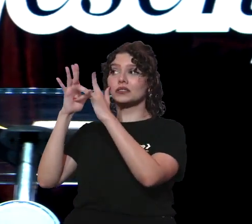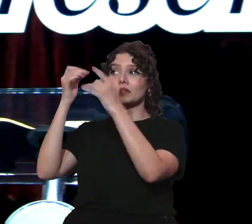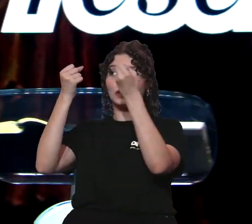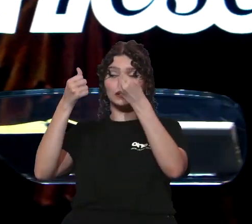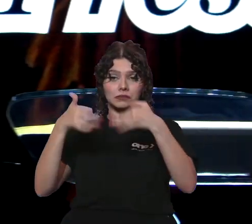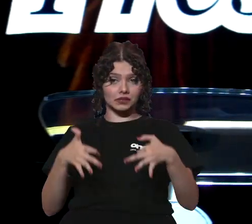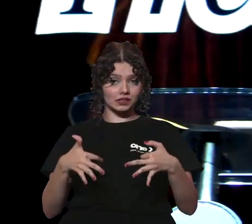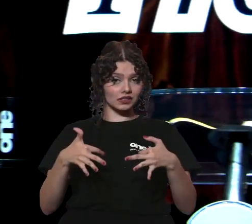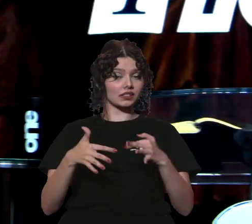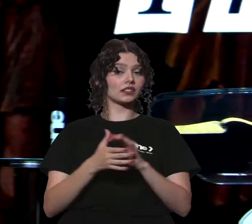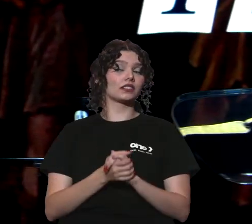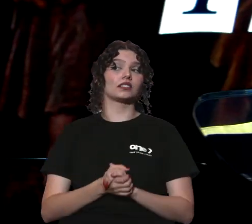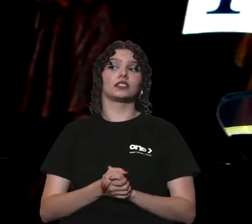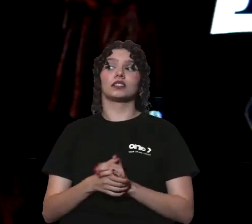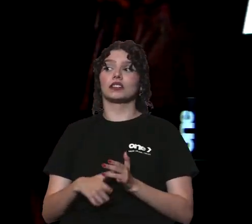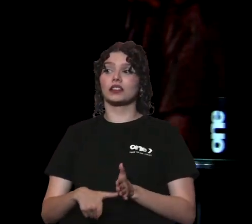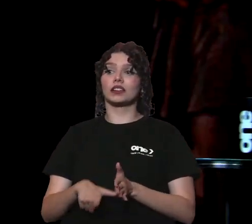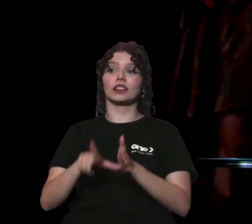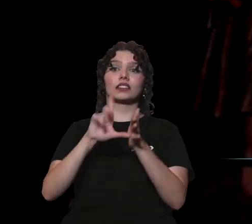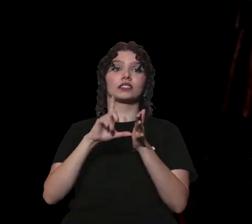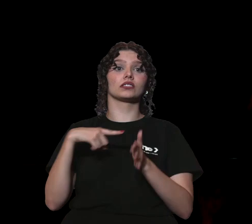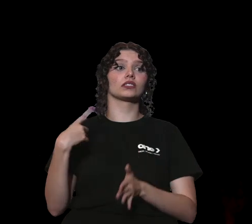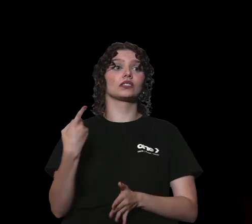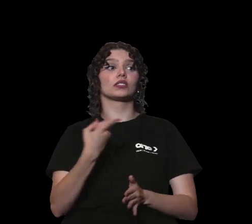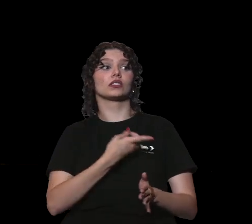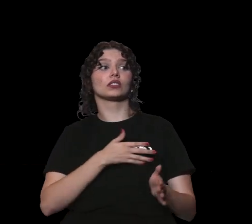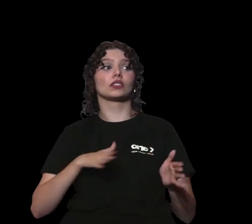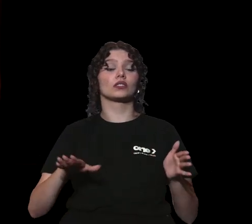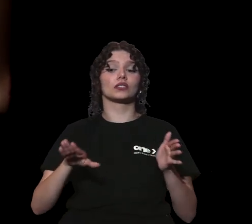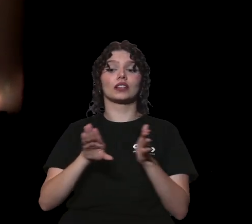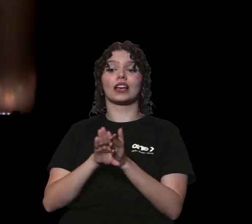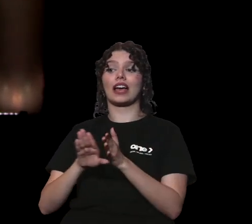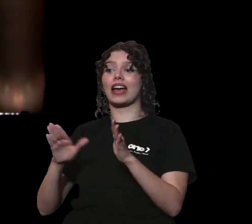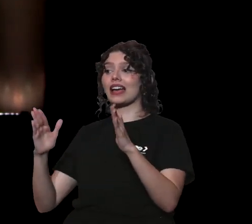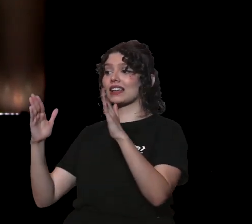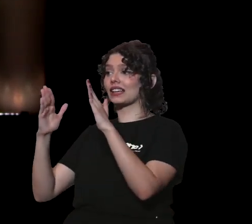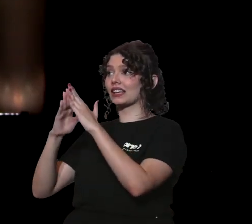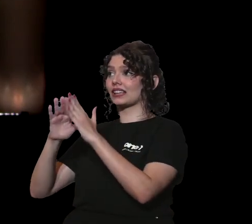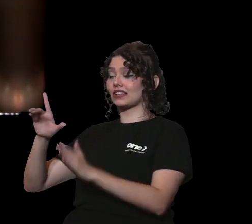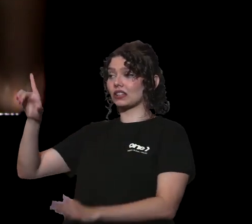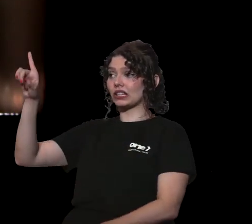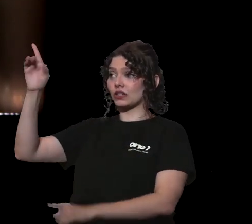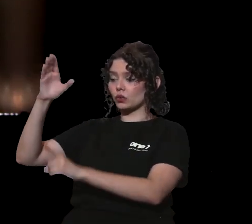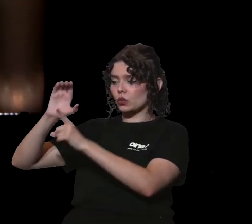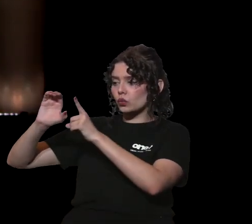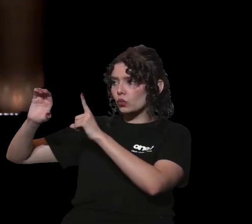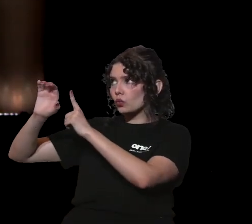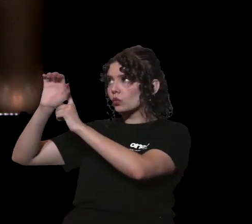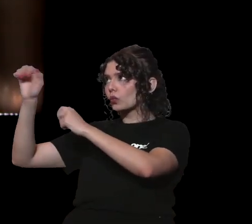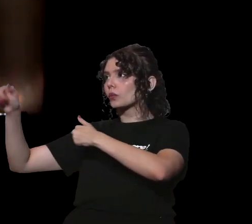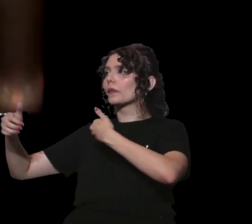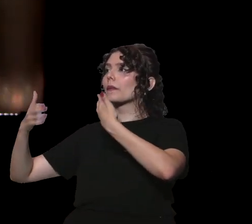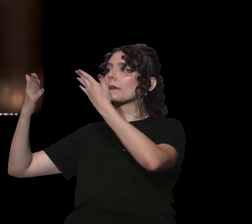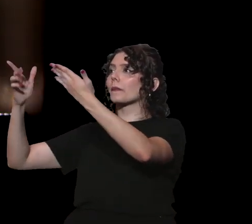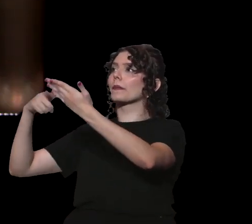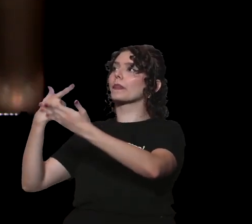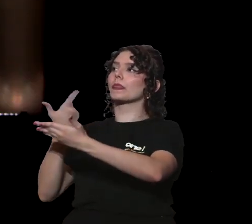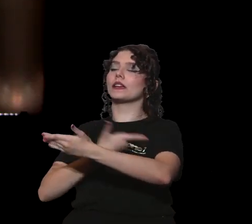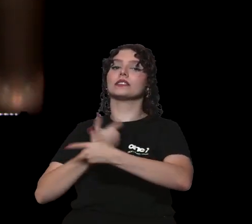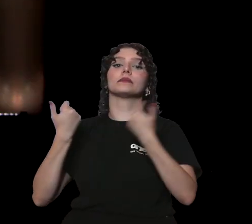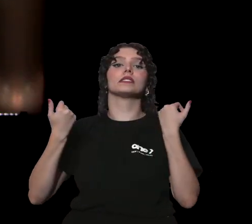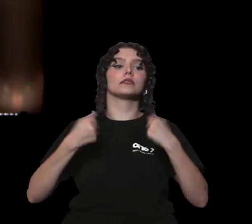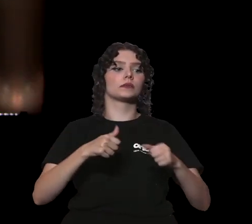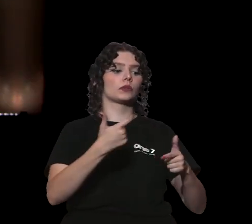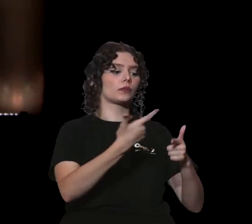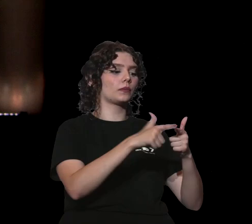diz que antes de nós chegarmos à casa de Deus e cultuarmos a Deus, nós devemos resolver os